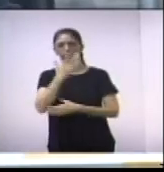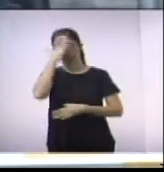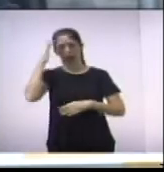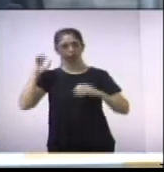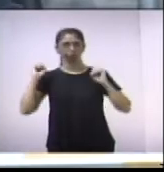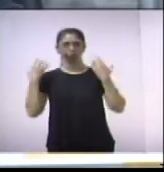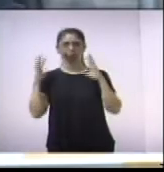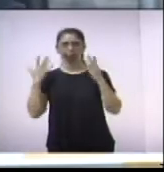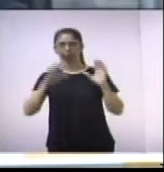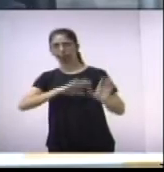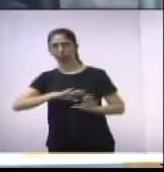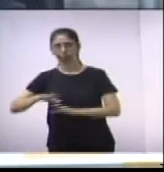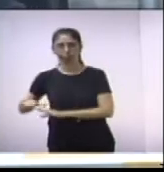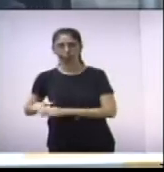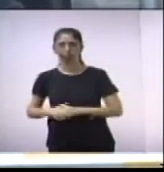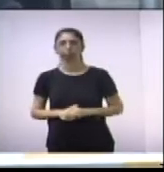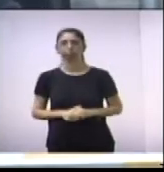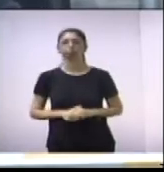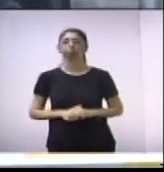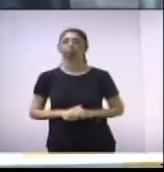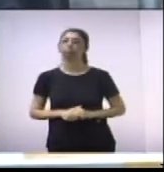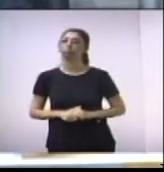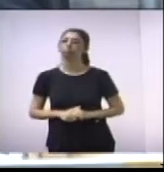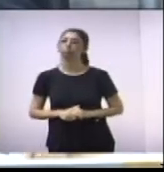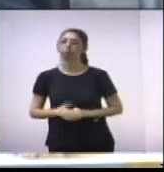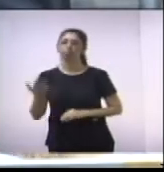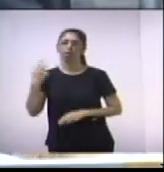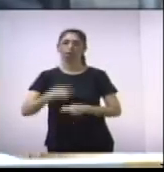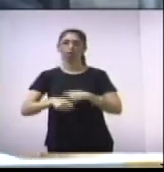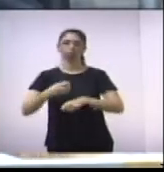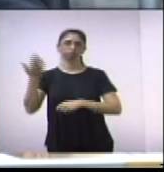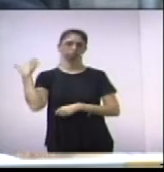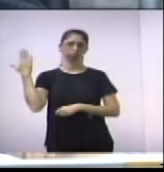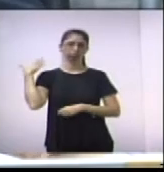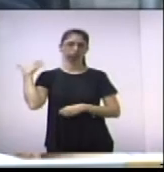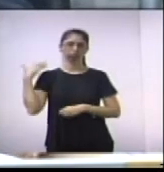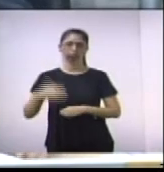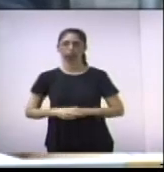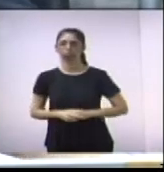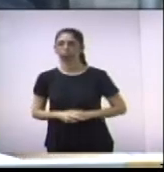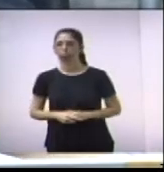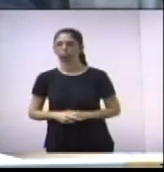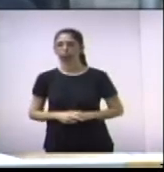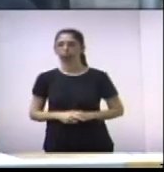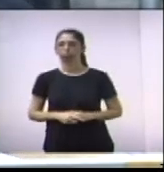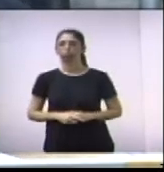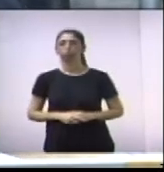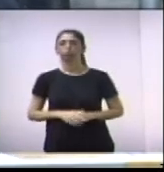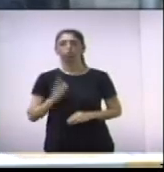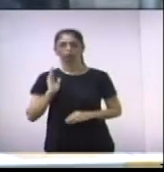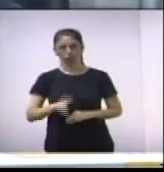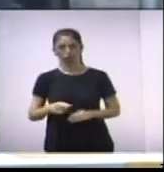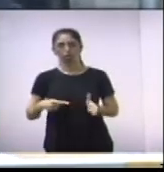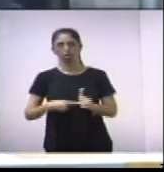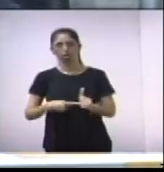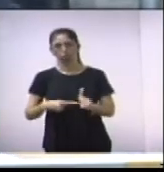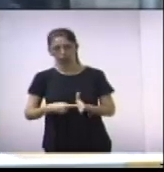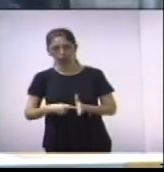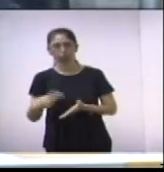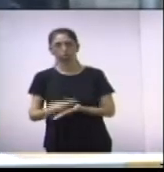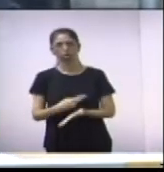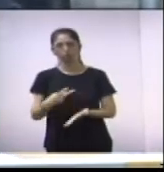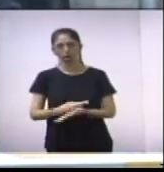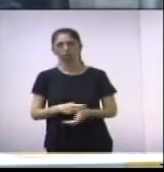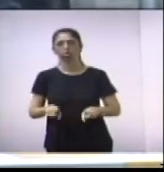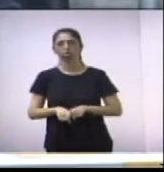fato antigo, do ano de 2010, de um outro mandato, não desse, fatos que estão sendo apurados já